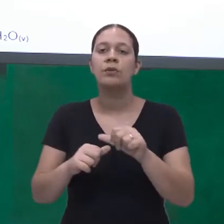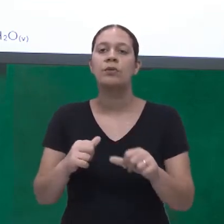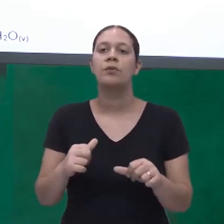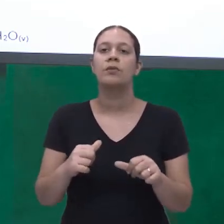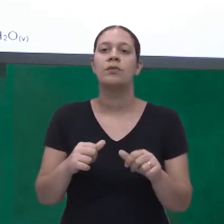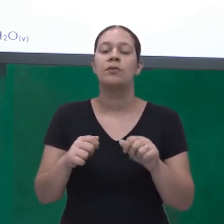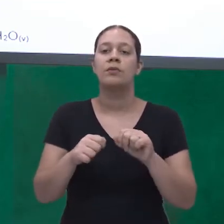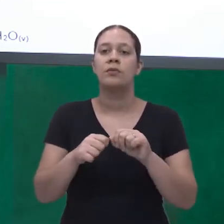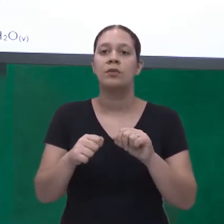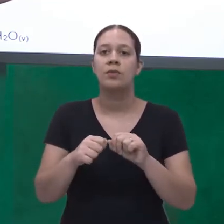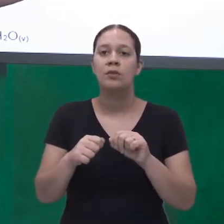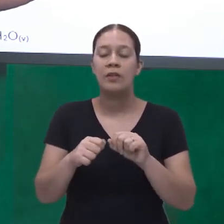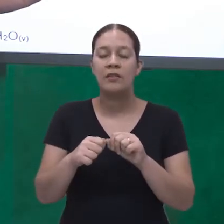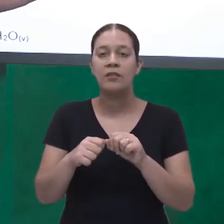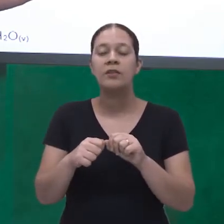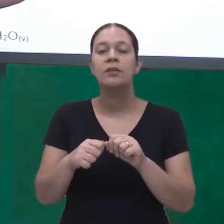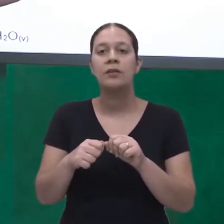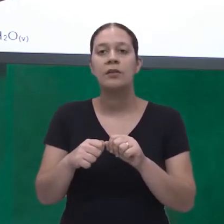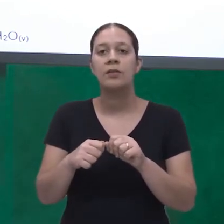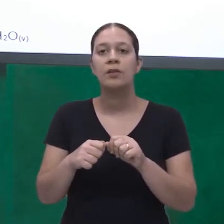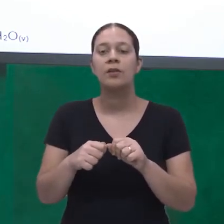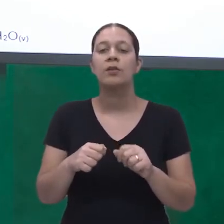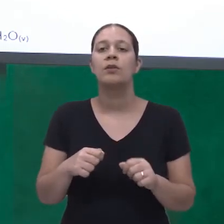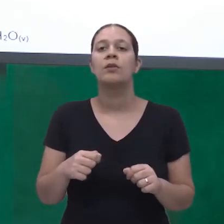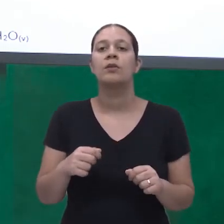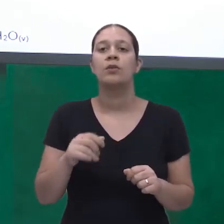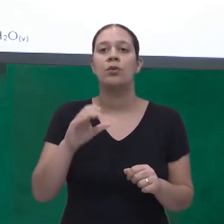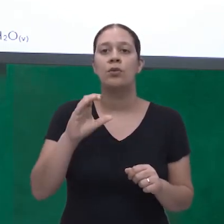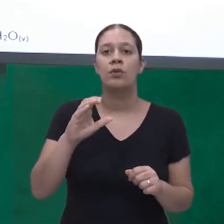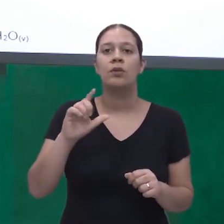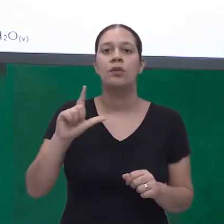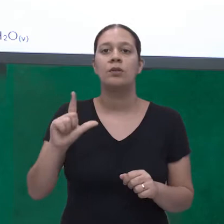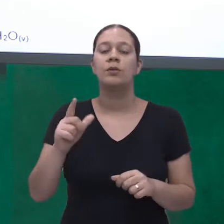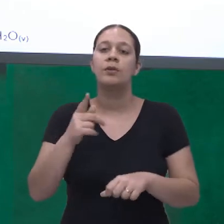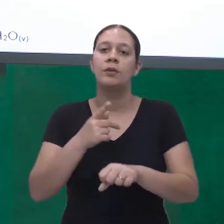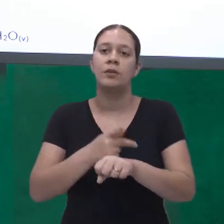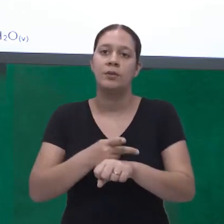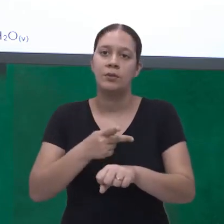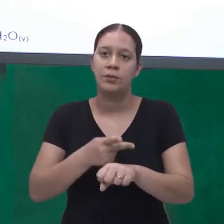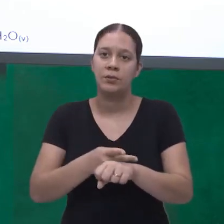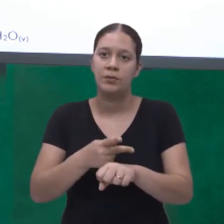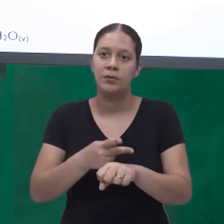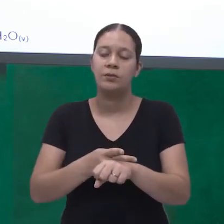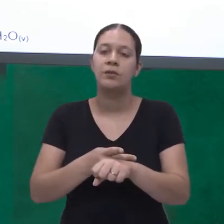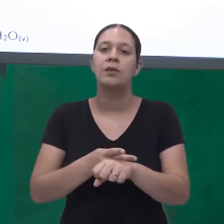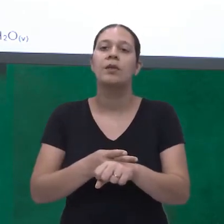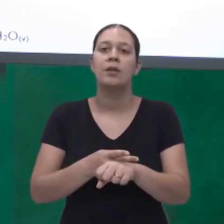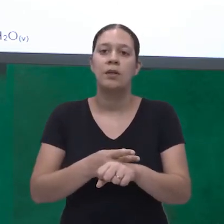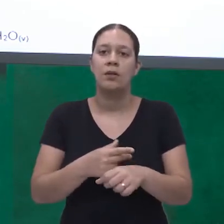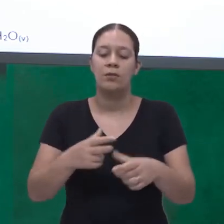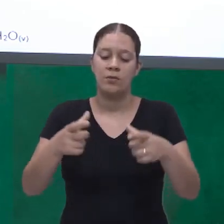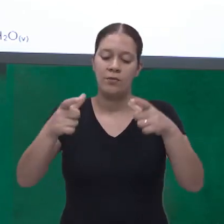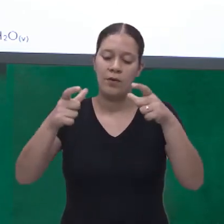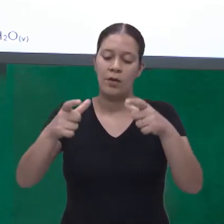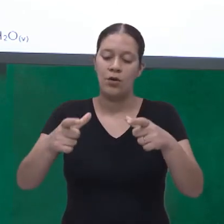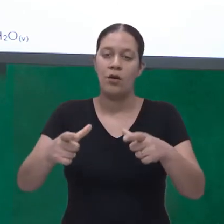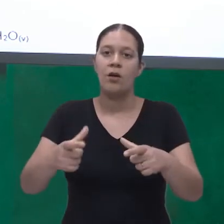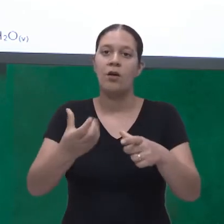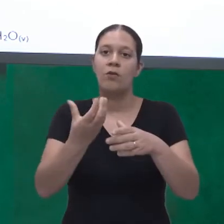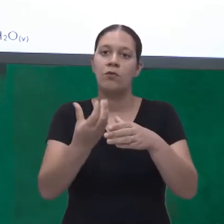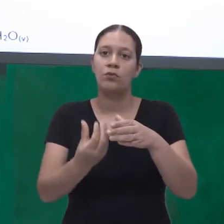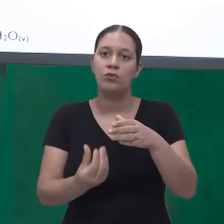dupla troca vai formar um precipitado, que é o cloreto de prata. É um pó e esse pó vai afundar ali na